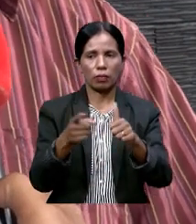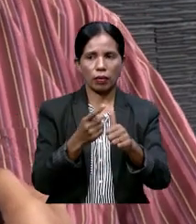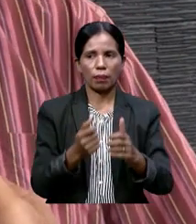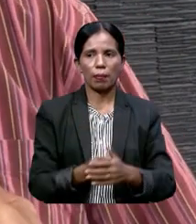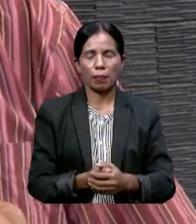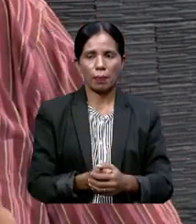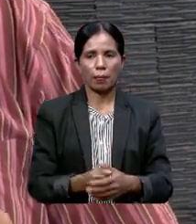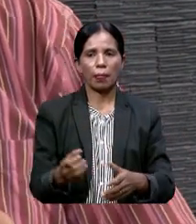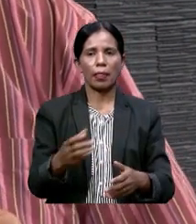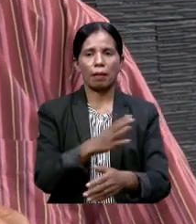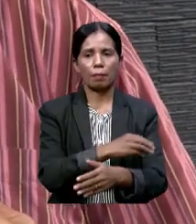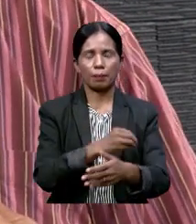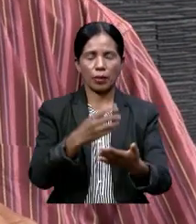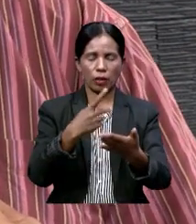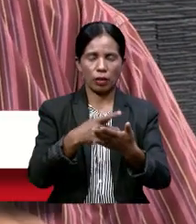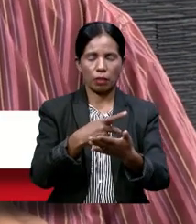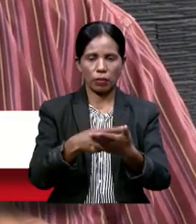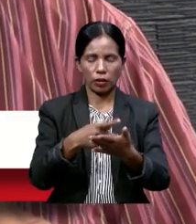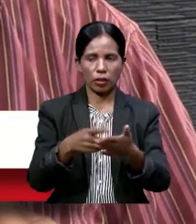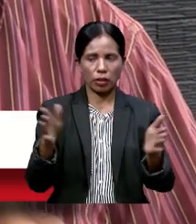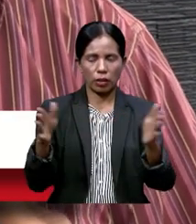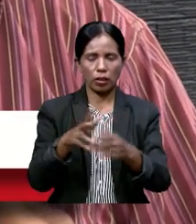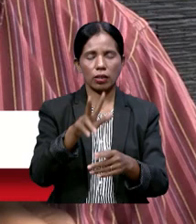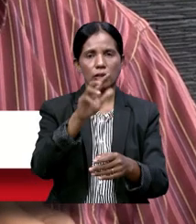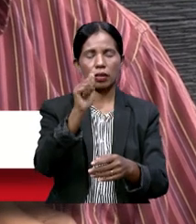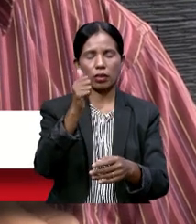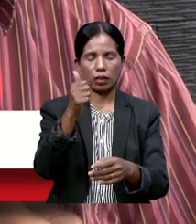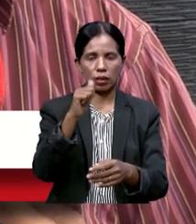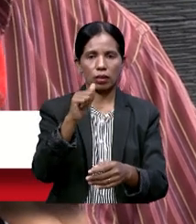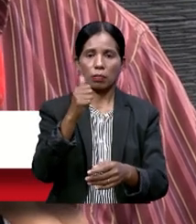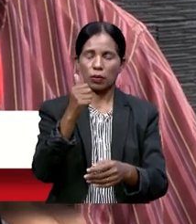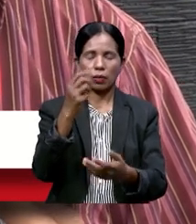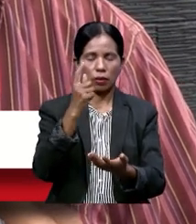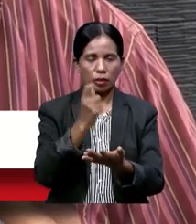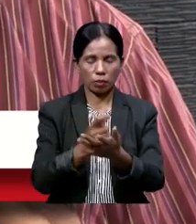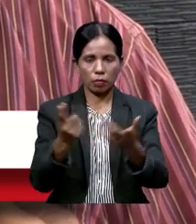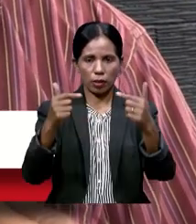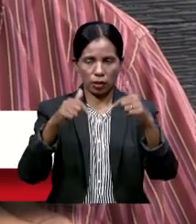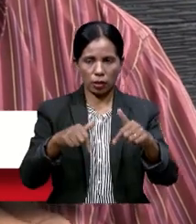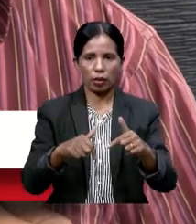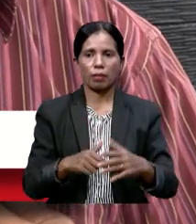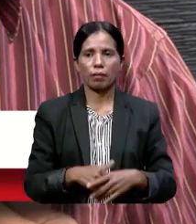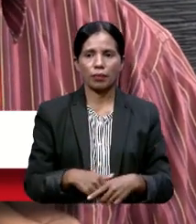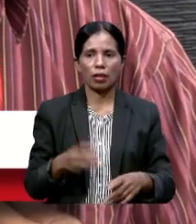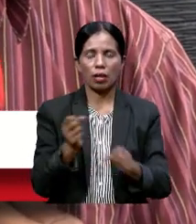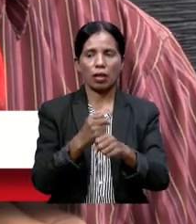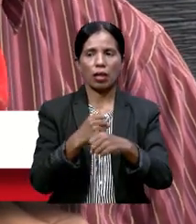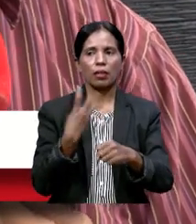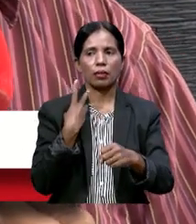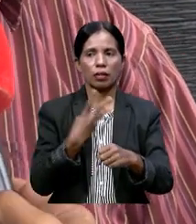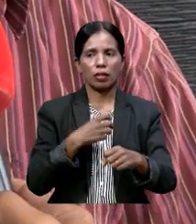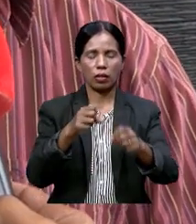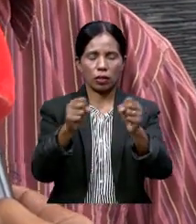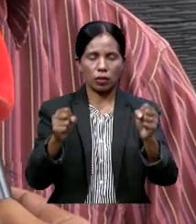obras projeto sira ki ne 10000 micrai ne maka halu ya ya itenia